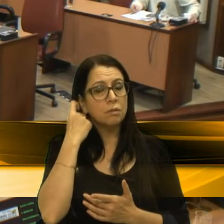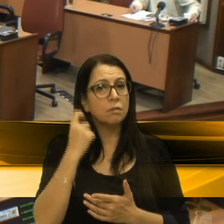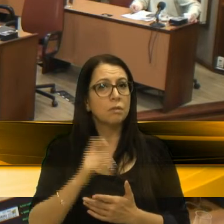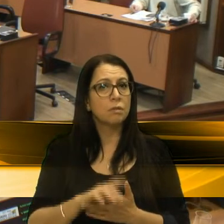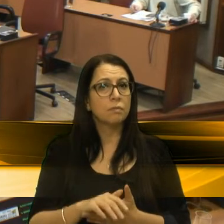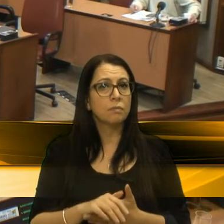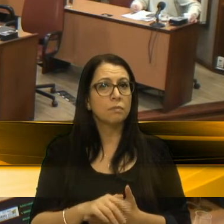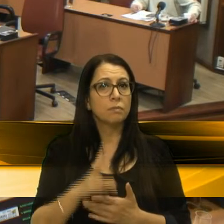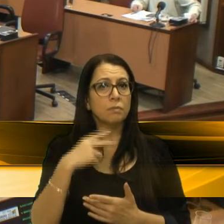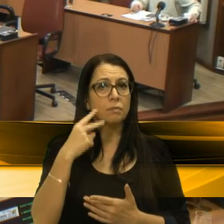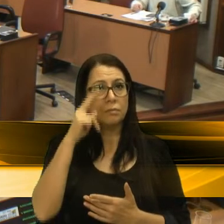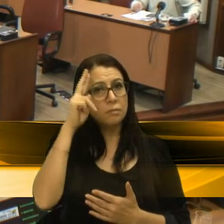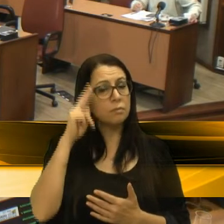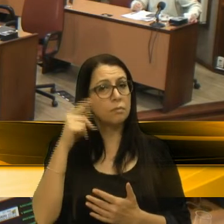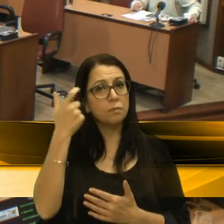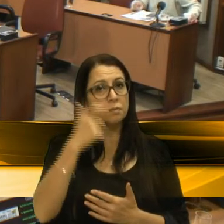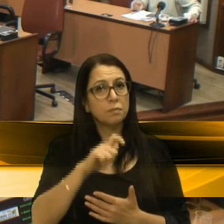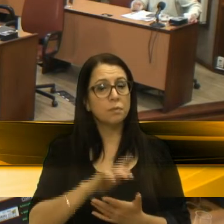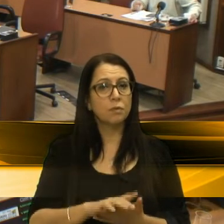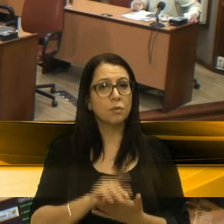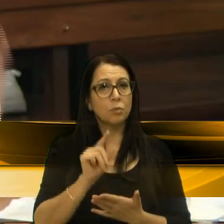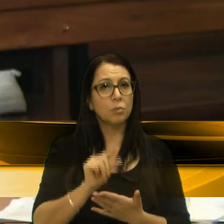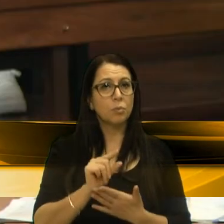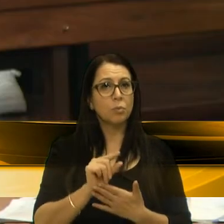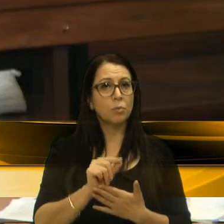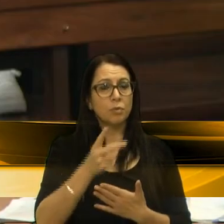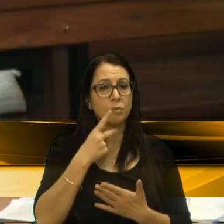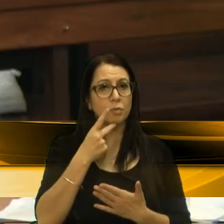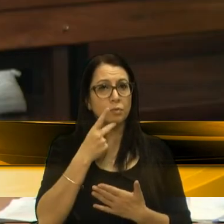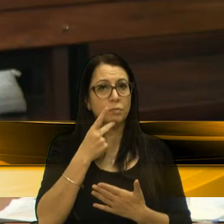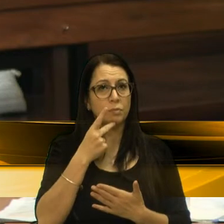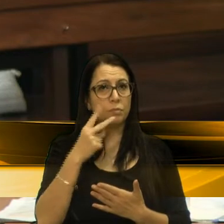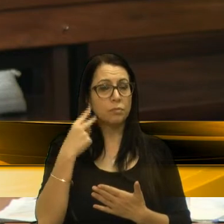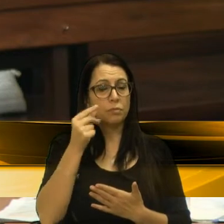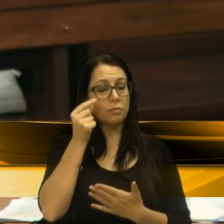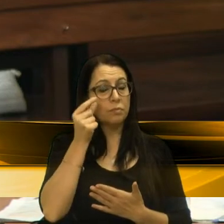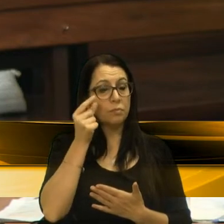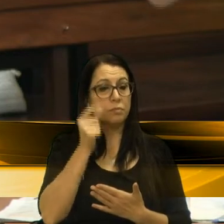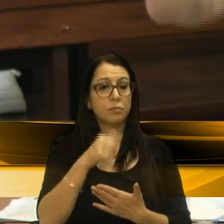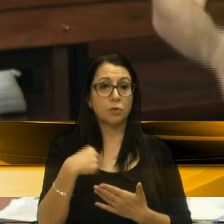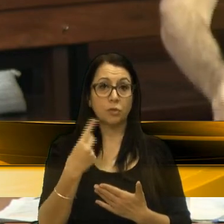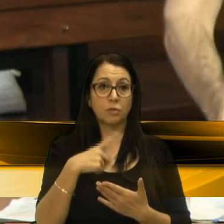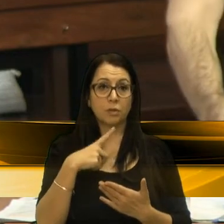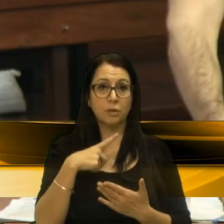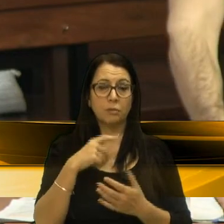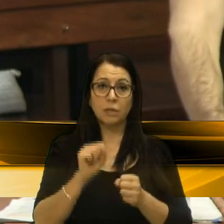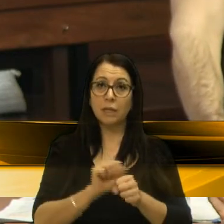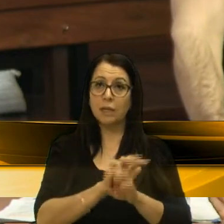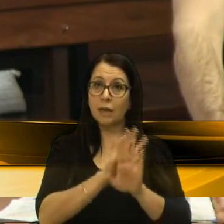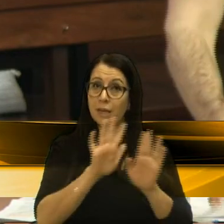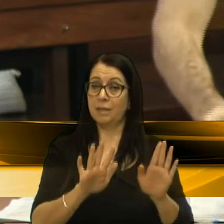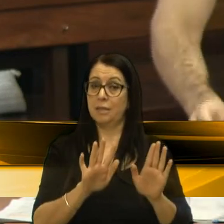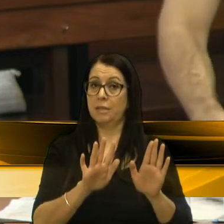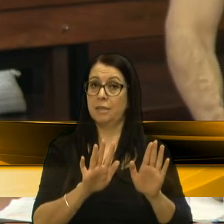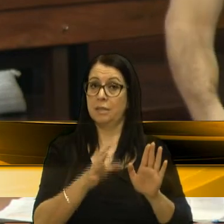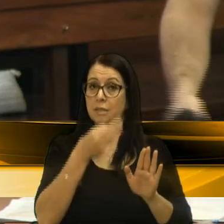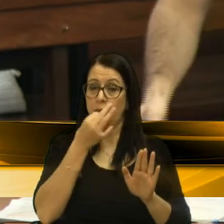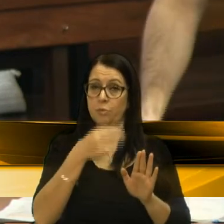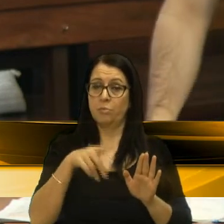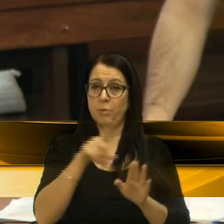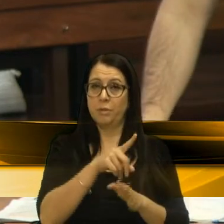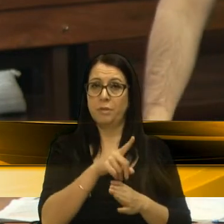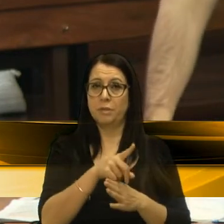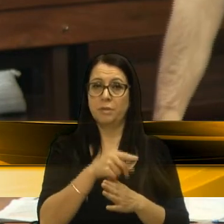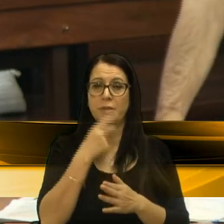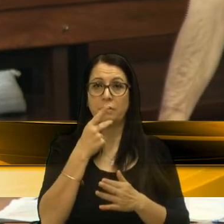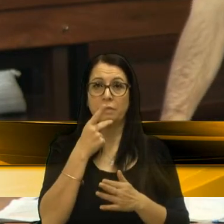Vereador Rafael, eu acho que, um pouco na linha da fala do vereador Paulo Périco, a gente tem que ter clareza, assim, do ponto de vista de